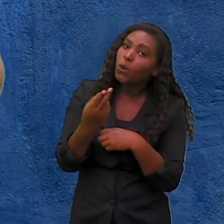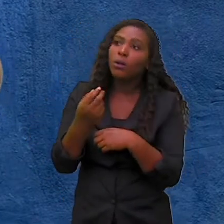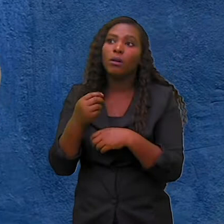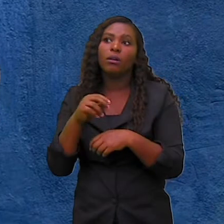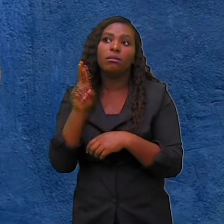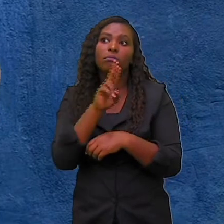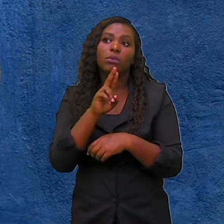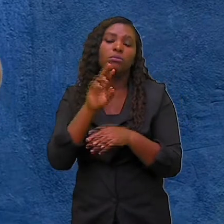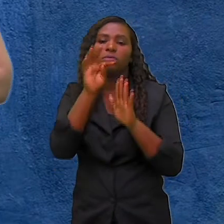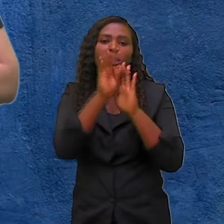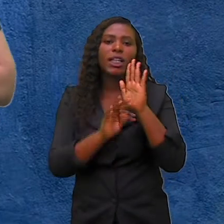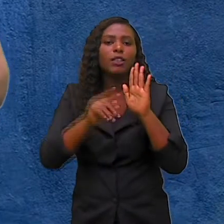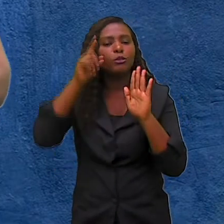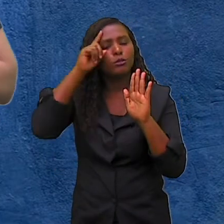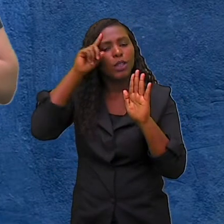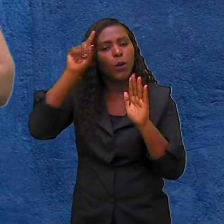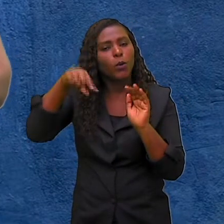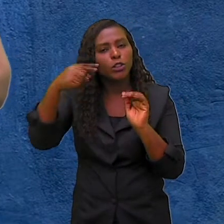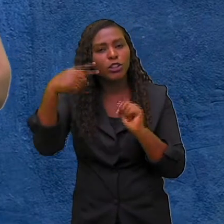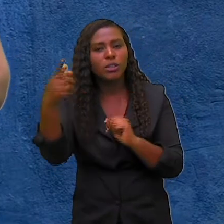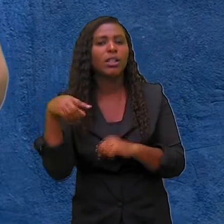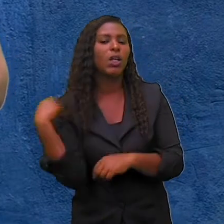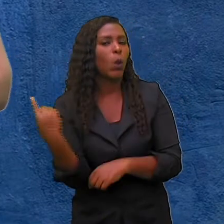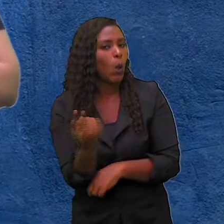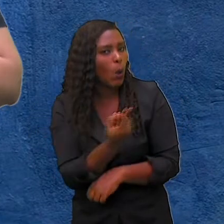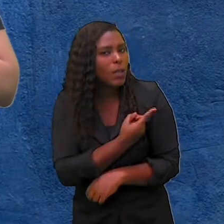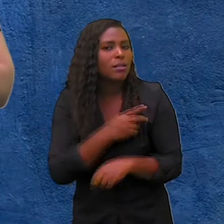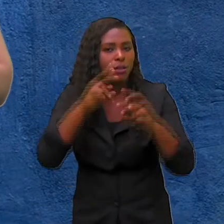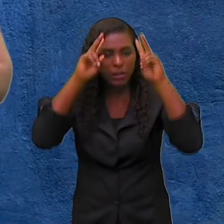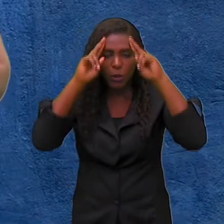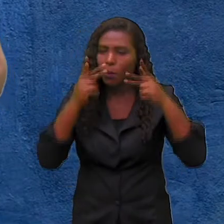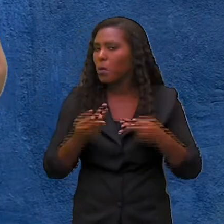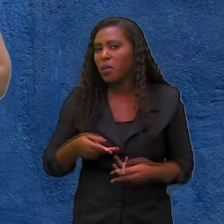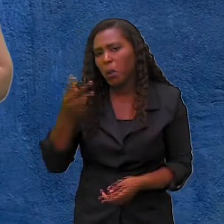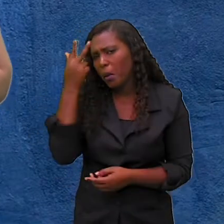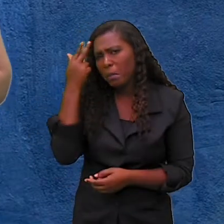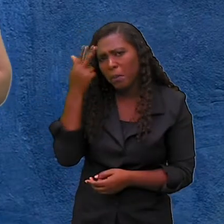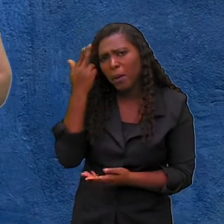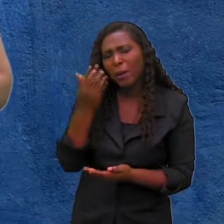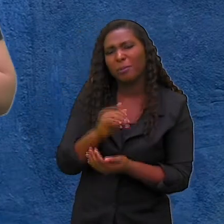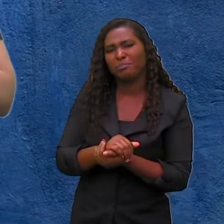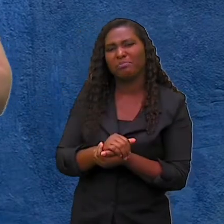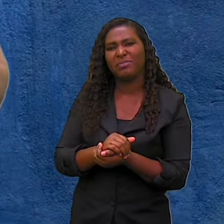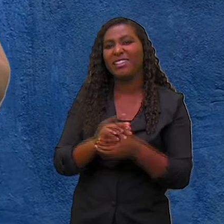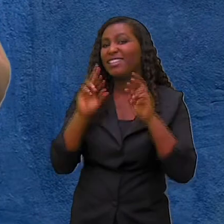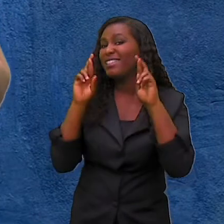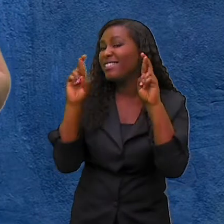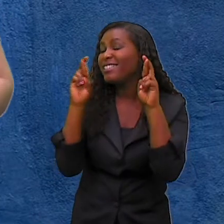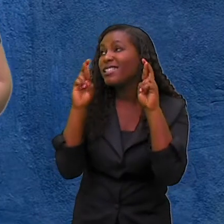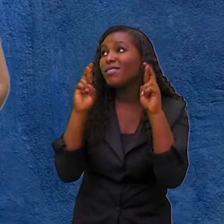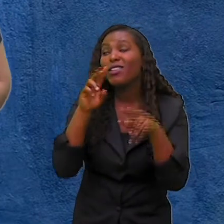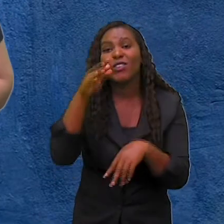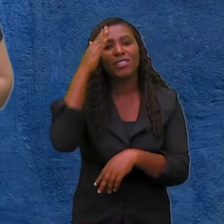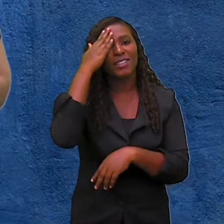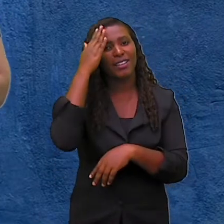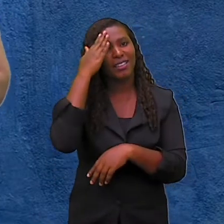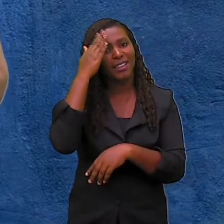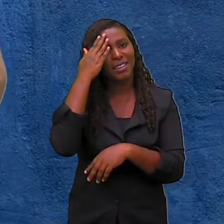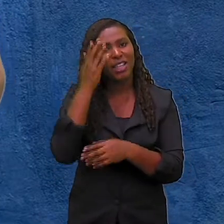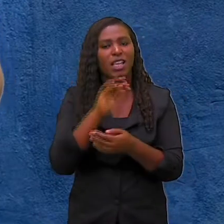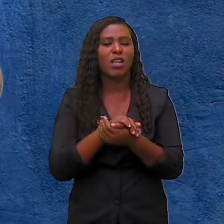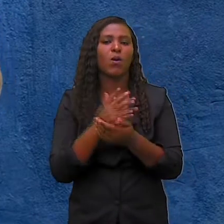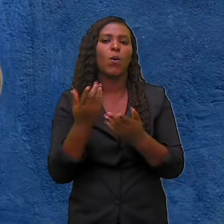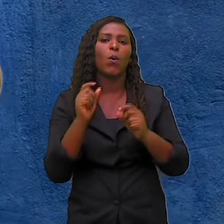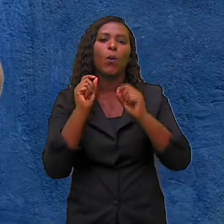é isso, pessoal. Espero que vocês tenham entendido o que é um domínio discursivo, tipo textual